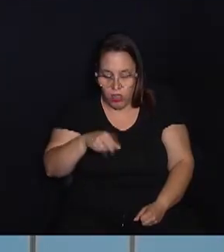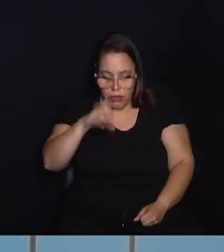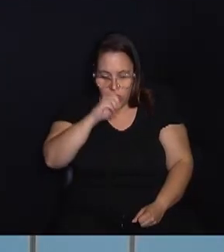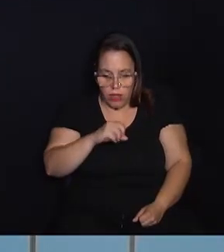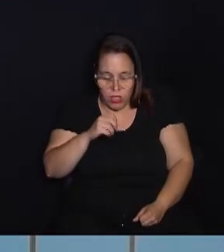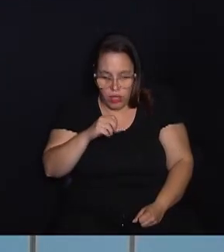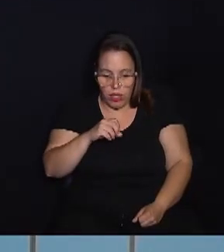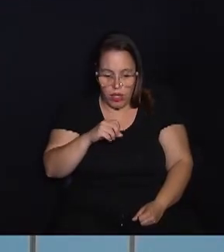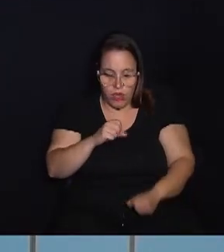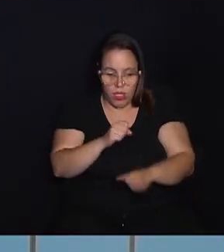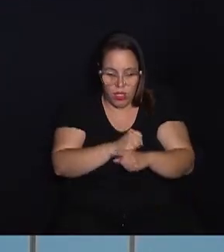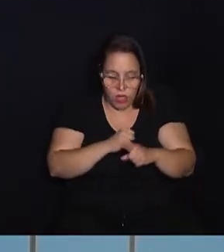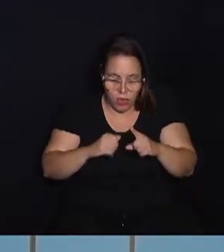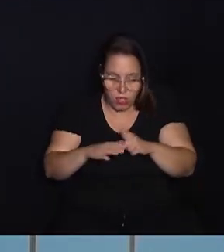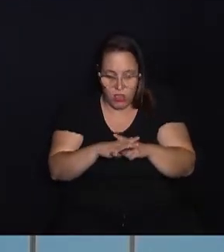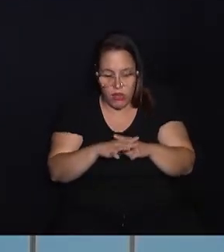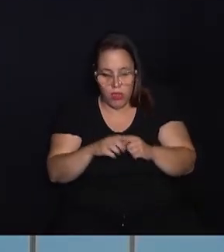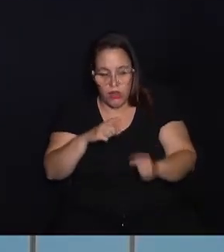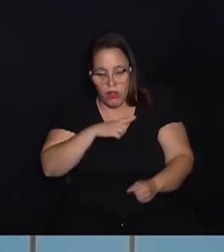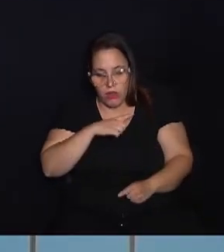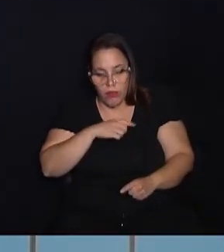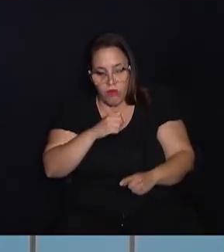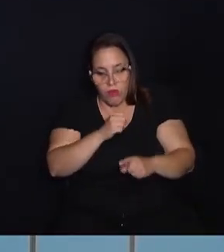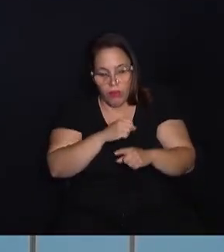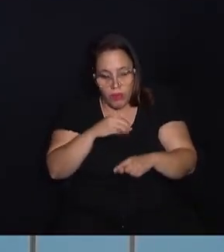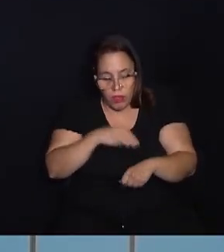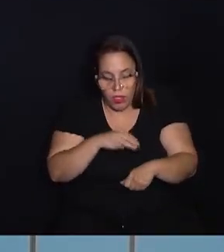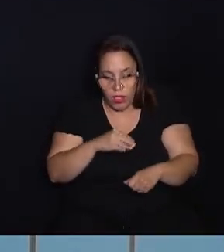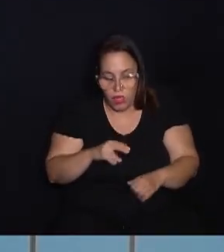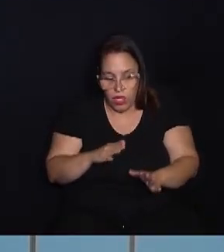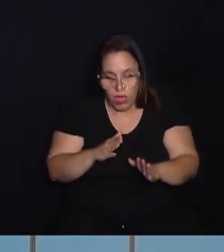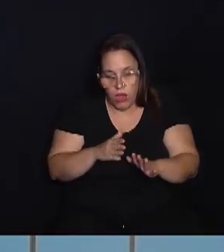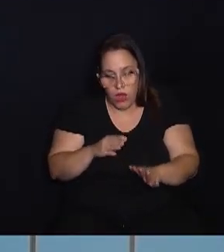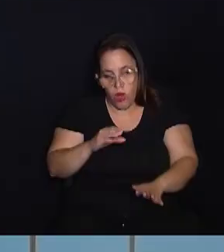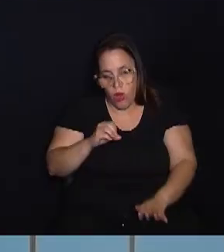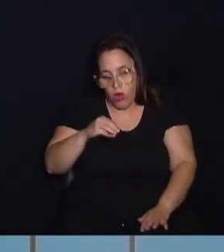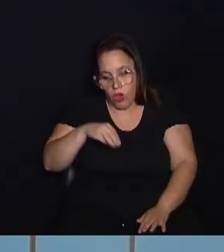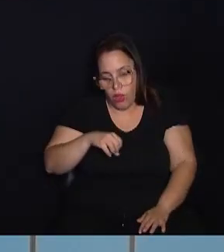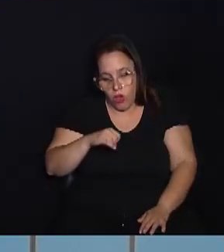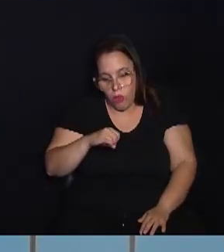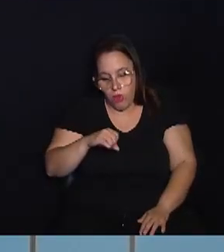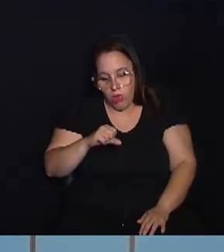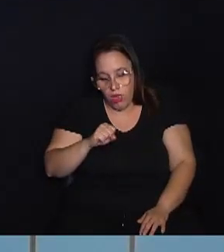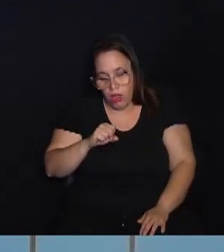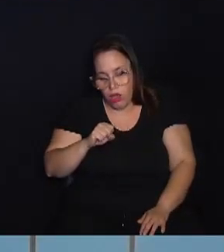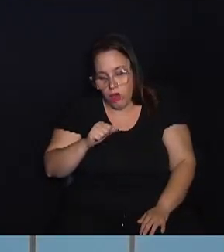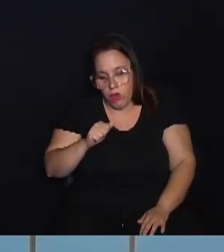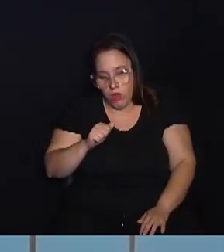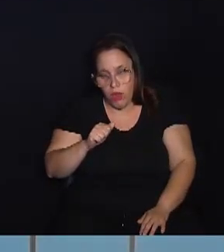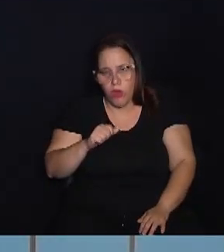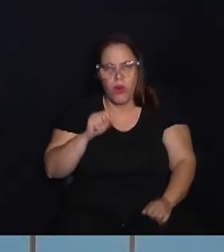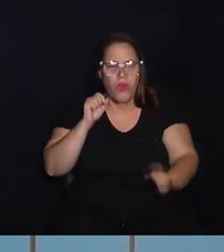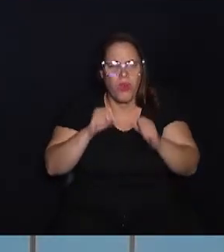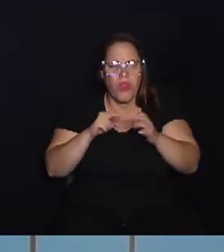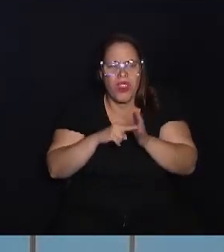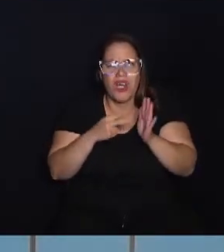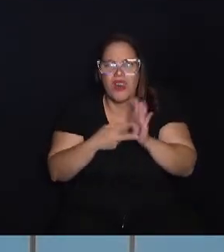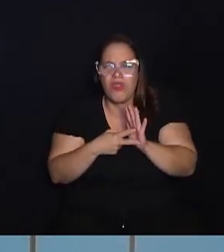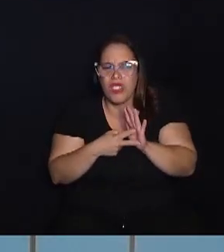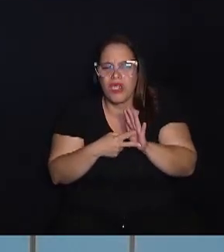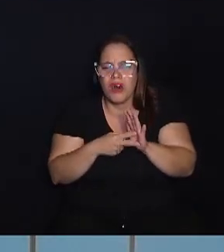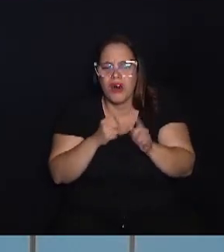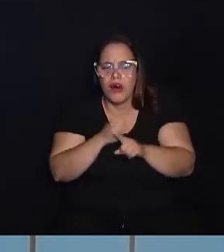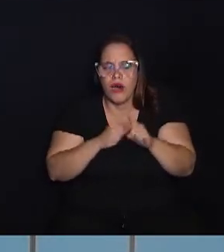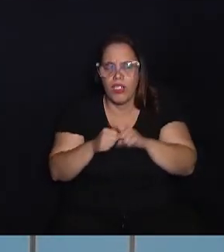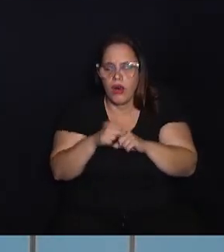uma missão, mas ela é omissa. Quando falamos sociedade, o que significa sociedade? Você tem o